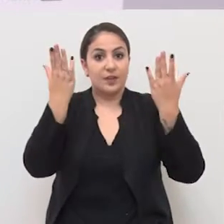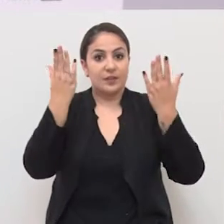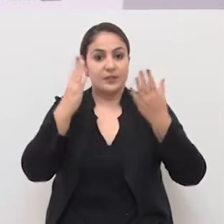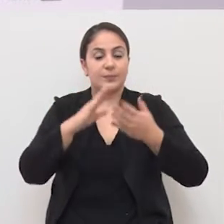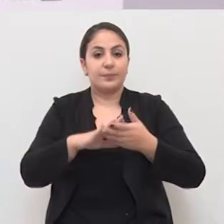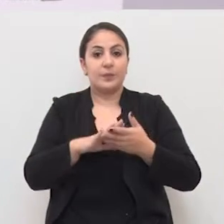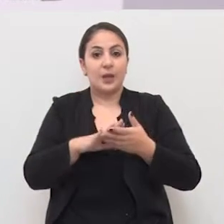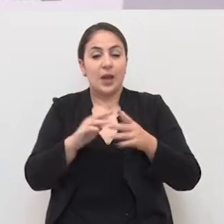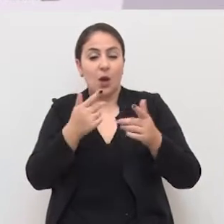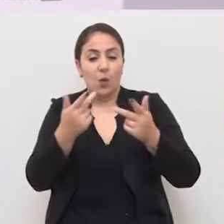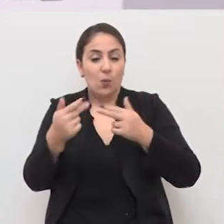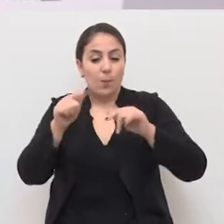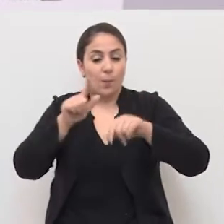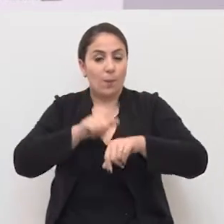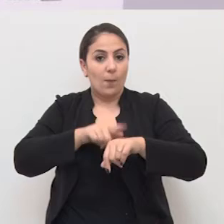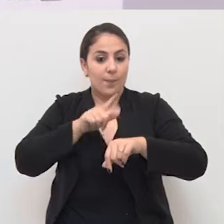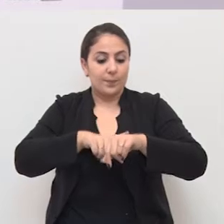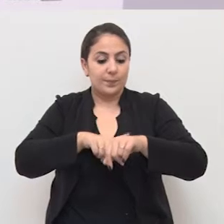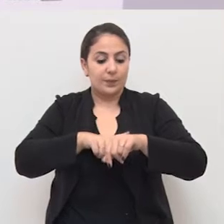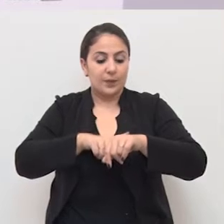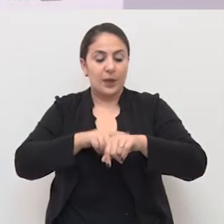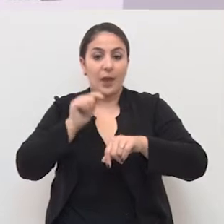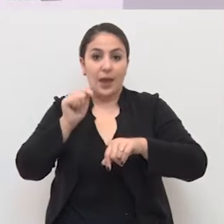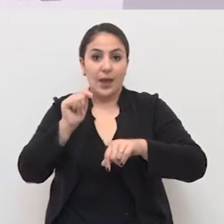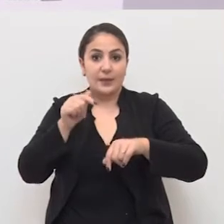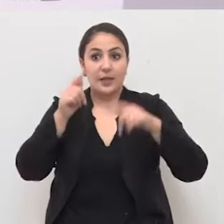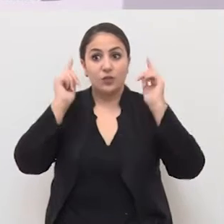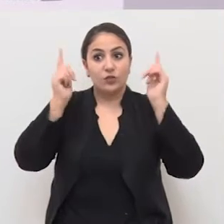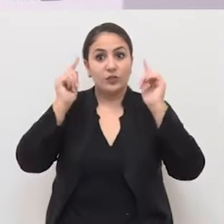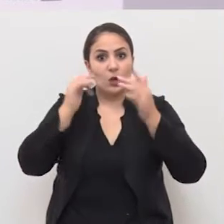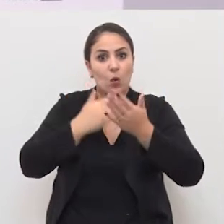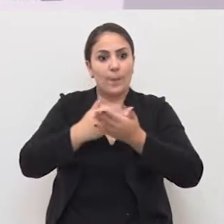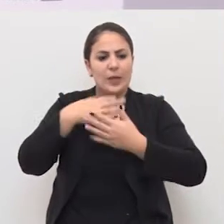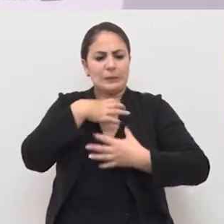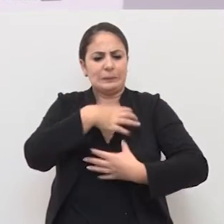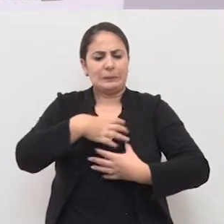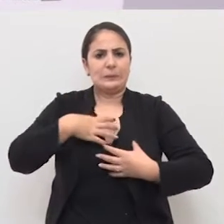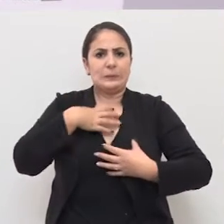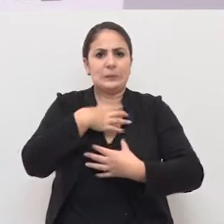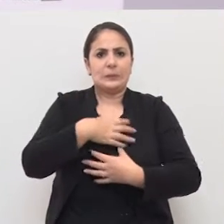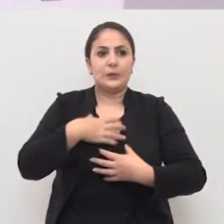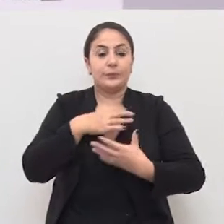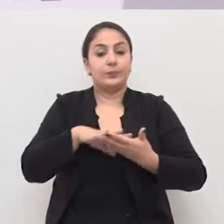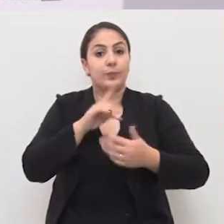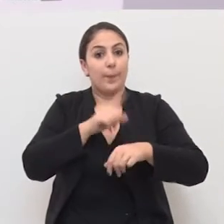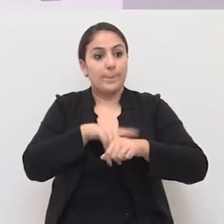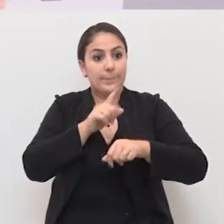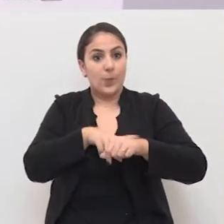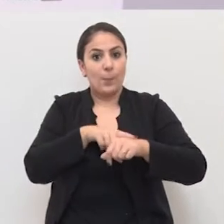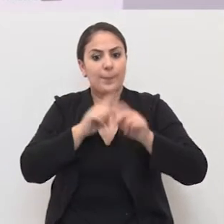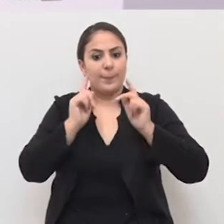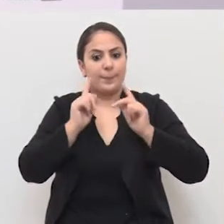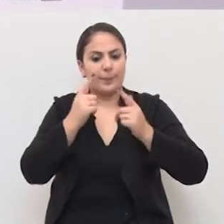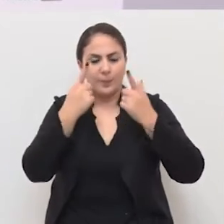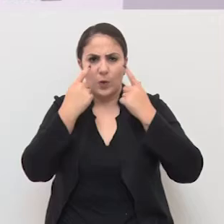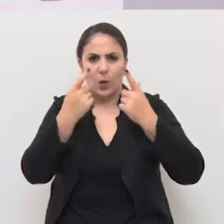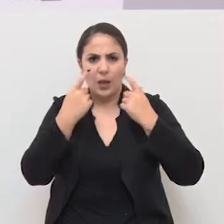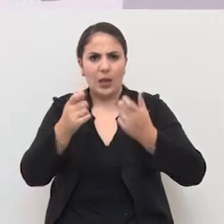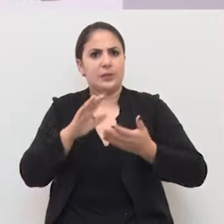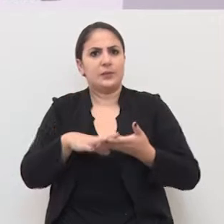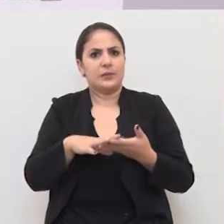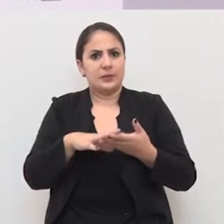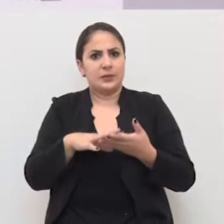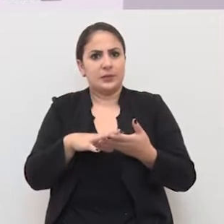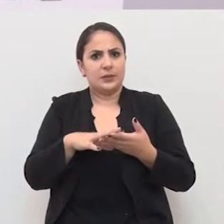se divertir, em determinados momentos essa diversão passa a ser um constrangimento, um momento de violência,